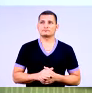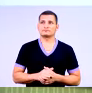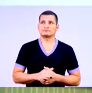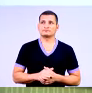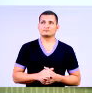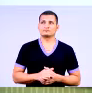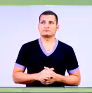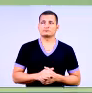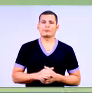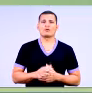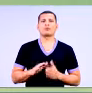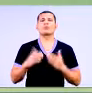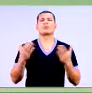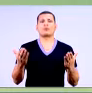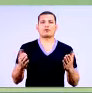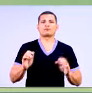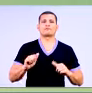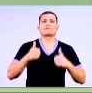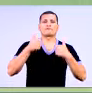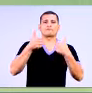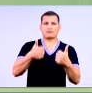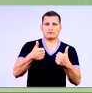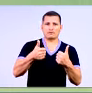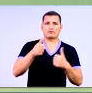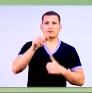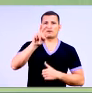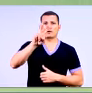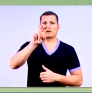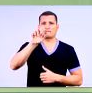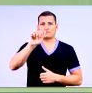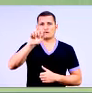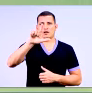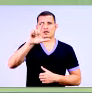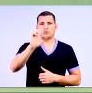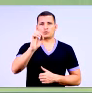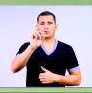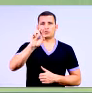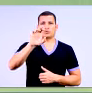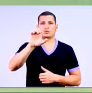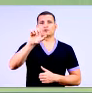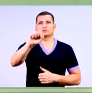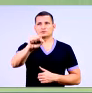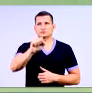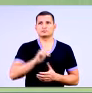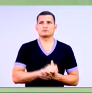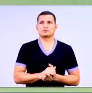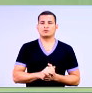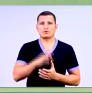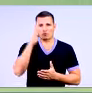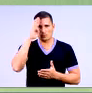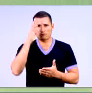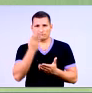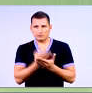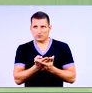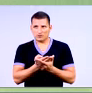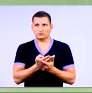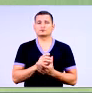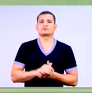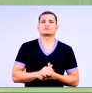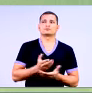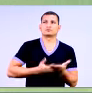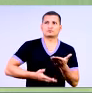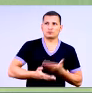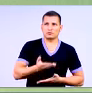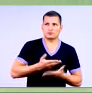Então, quais são os valores que devem se desenvolver na ética empresarial? A confiança mútua e a solidariedade, que nós já